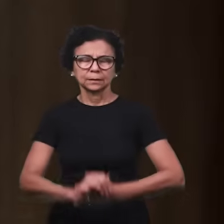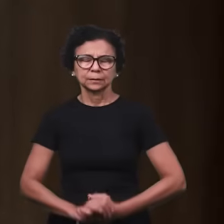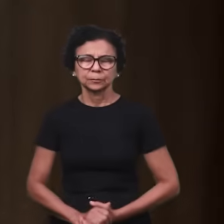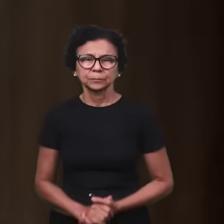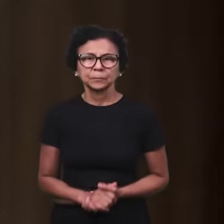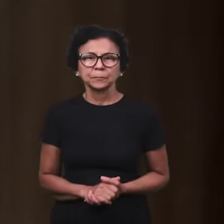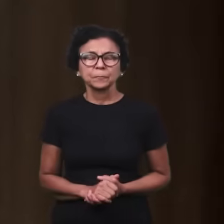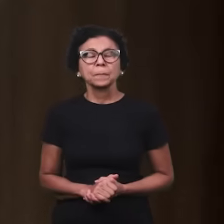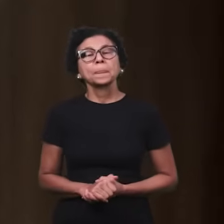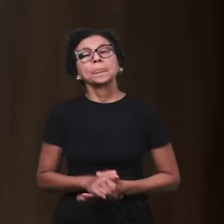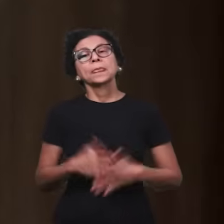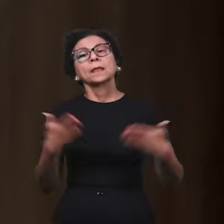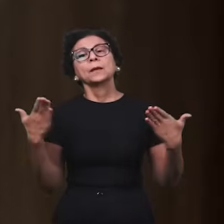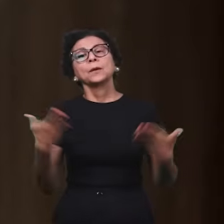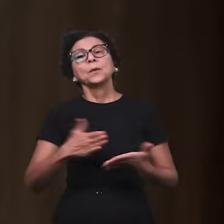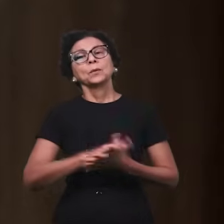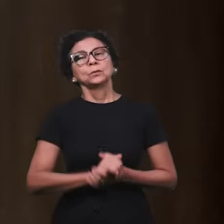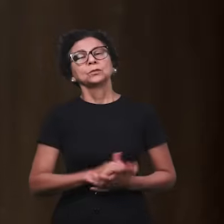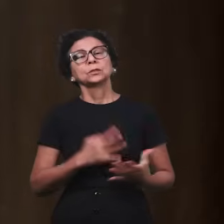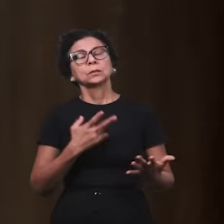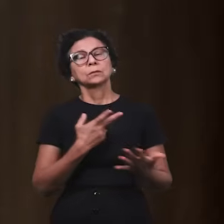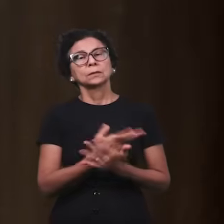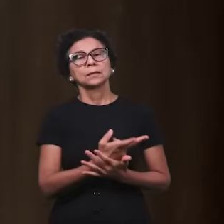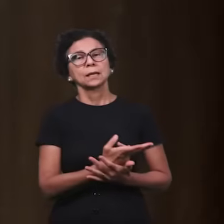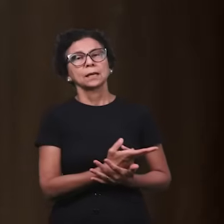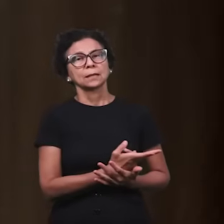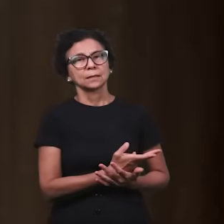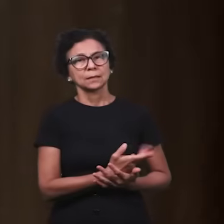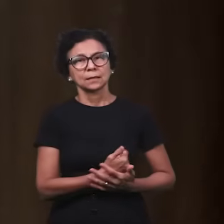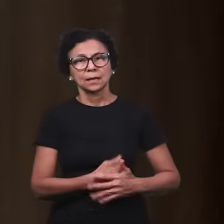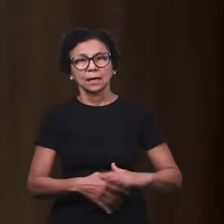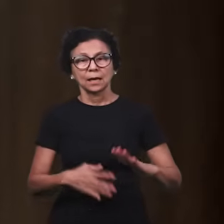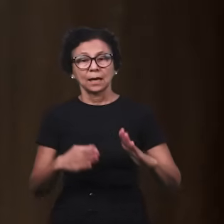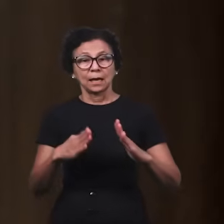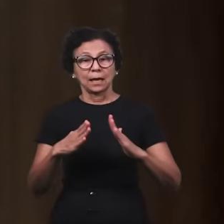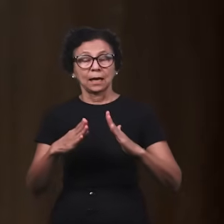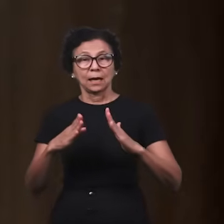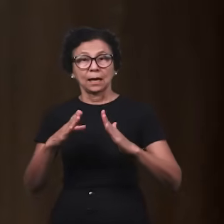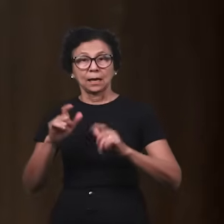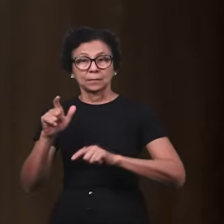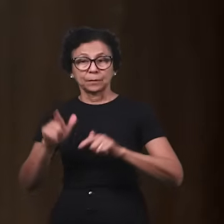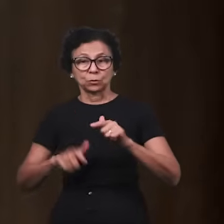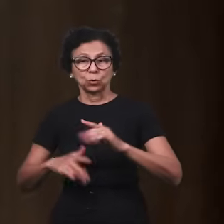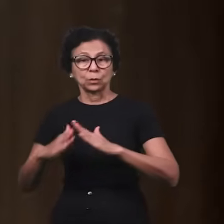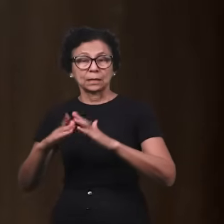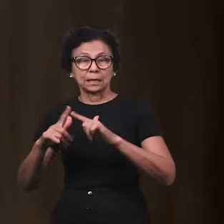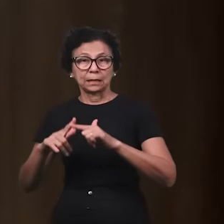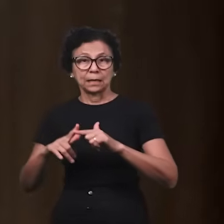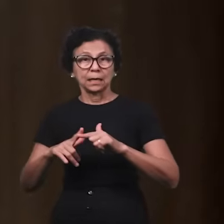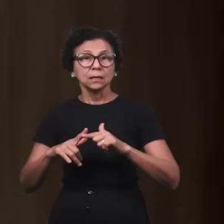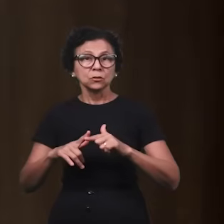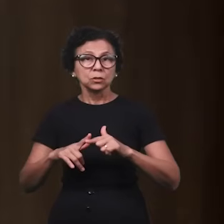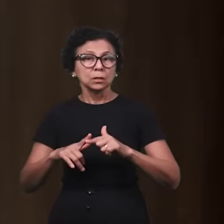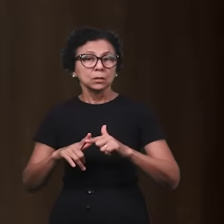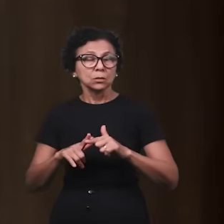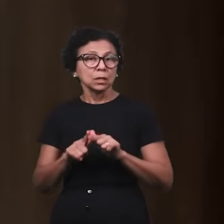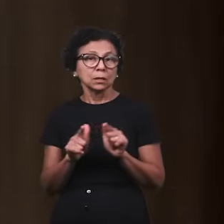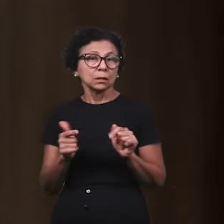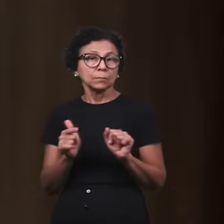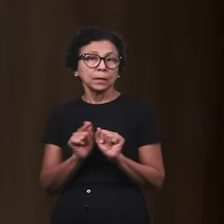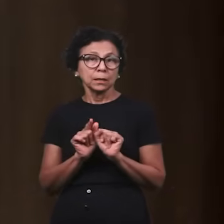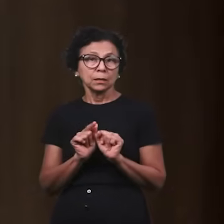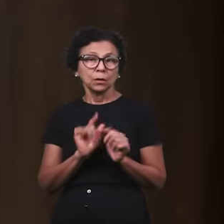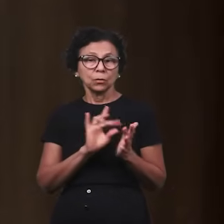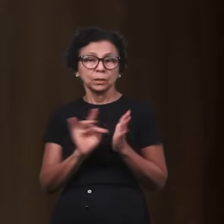cercada. Pela operação do erro, pela operação do engano. Você vê que as famílias já se sentem assim. Sim.